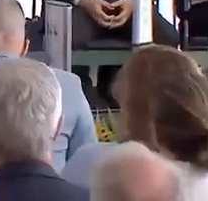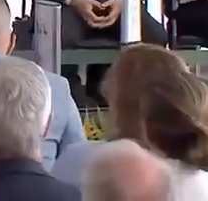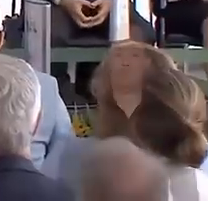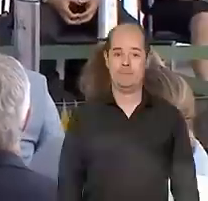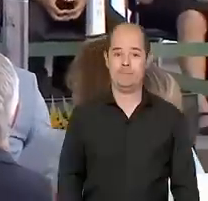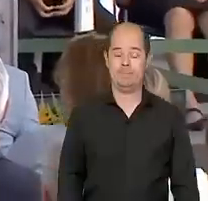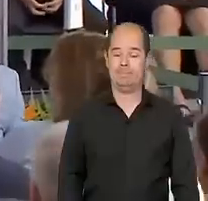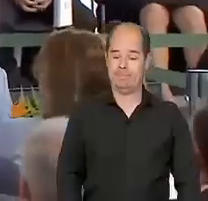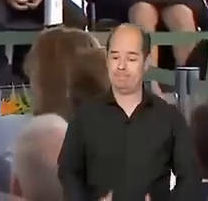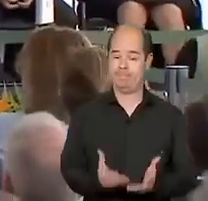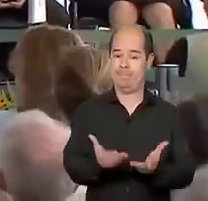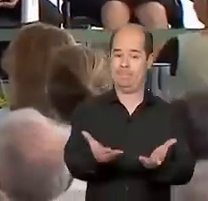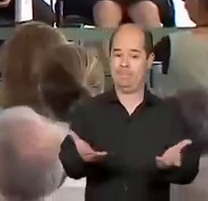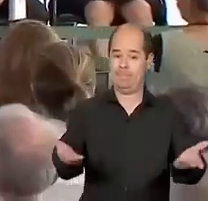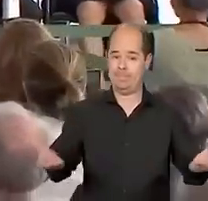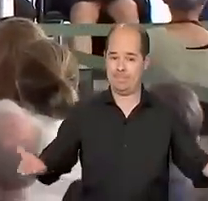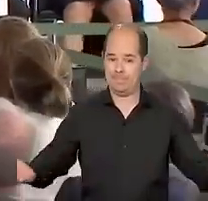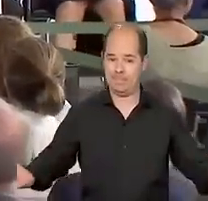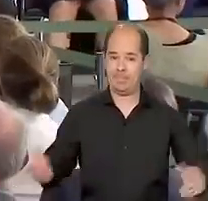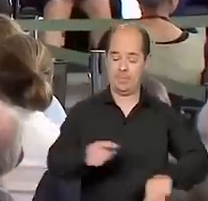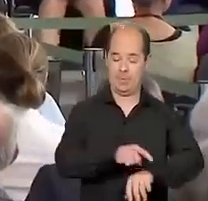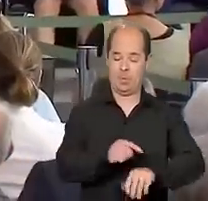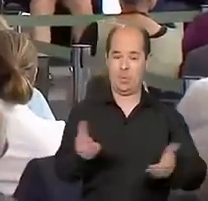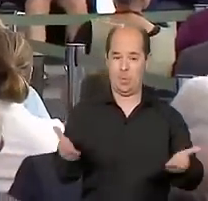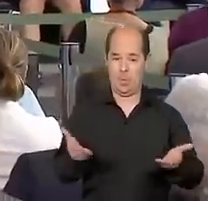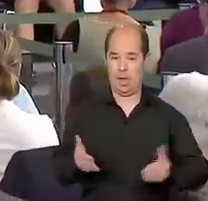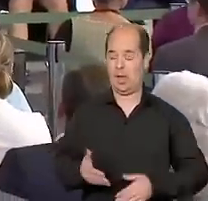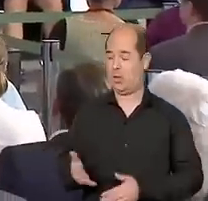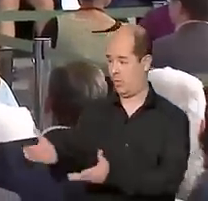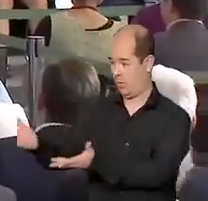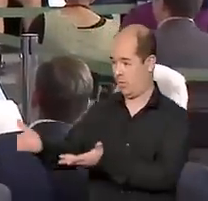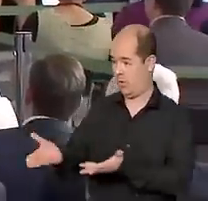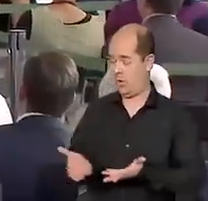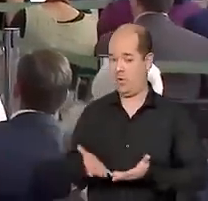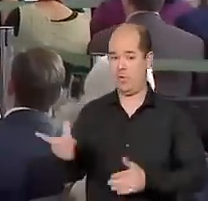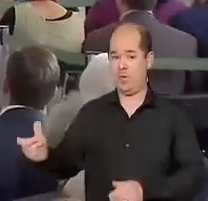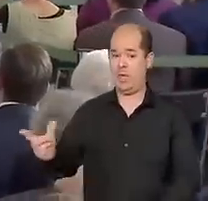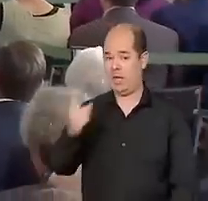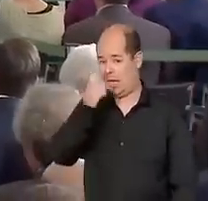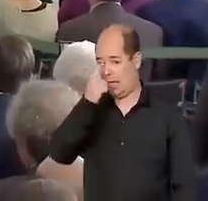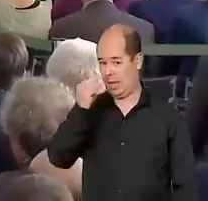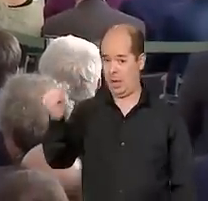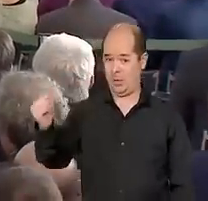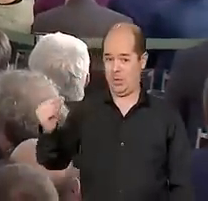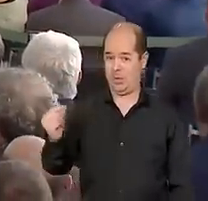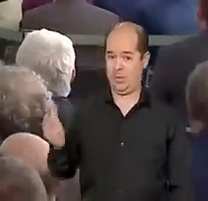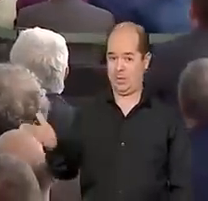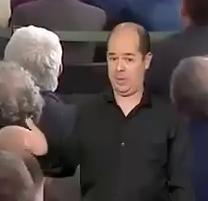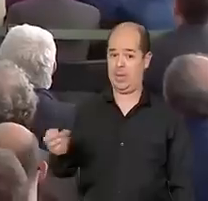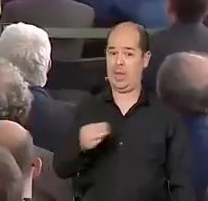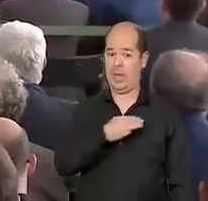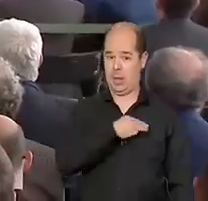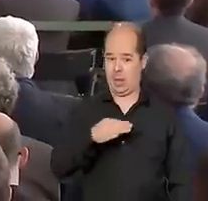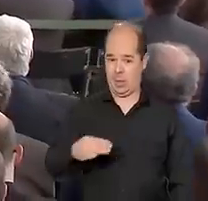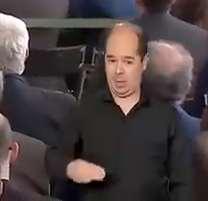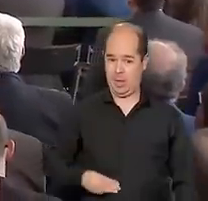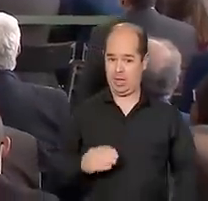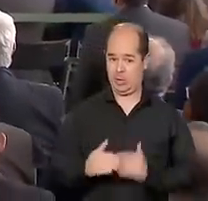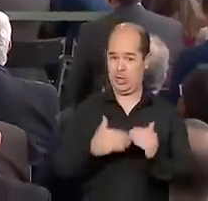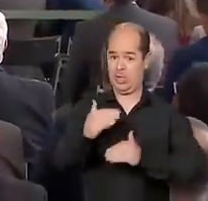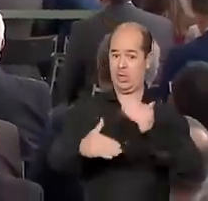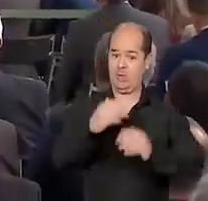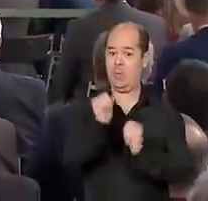Senhoras e senhores, neste momento fará uso da palavra o vice-presidente da República e ministro do